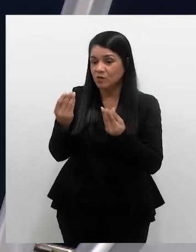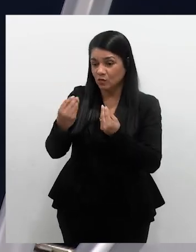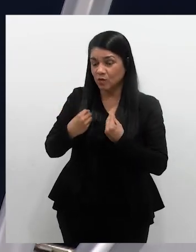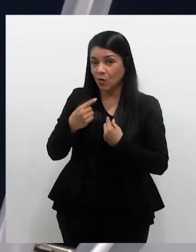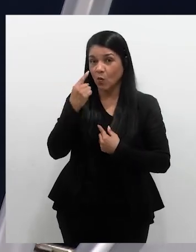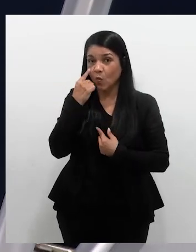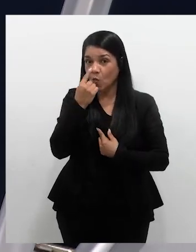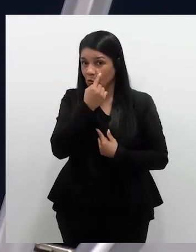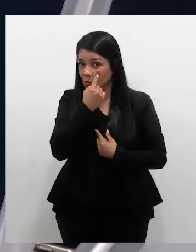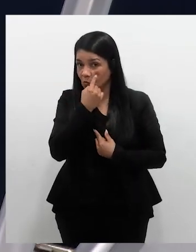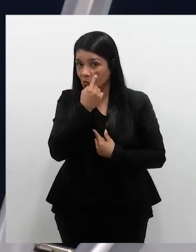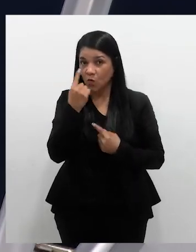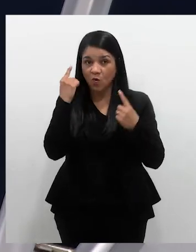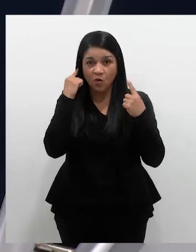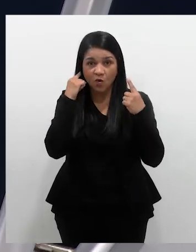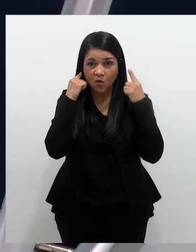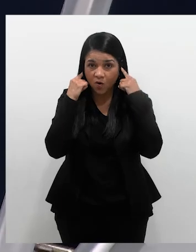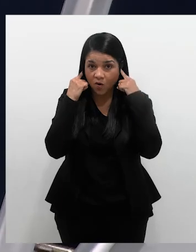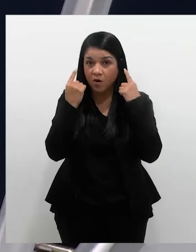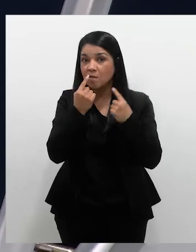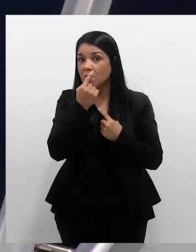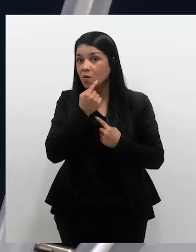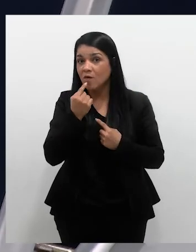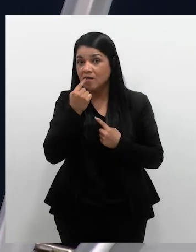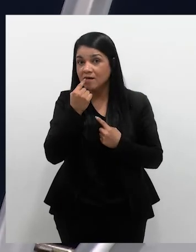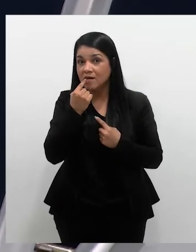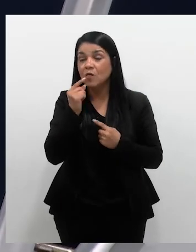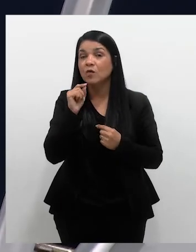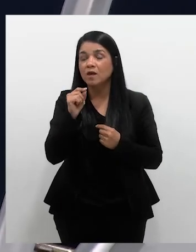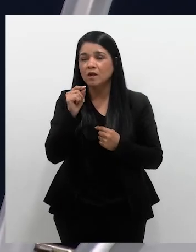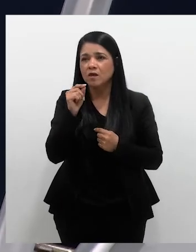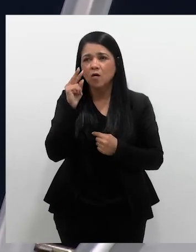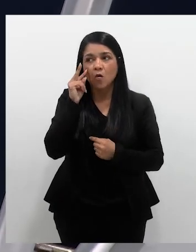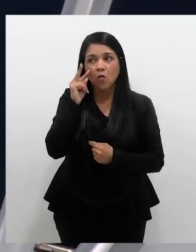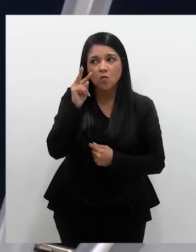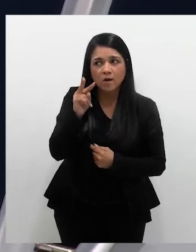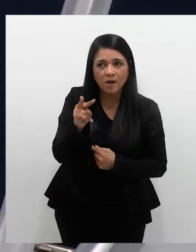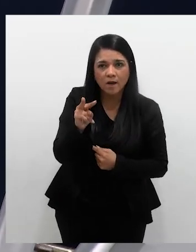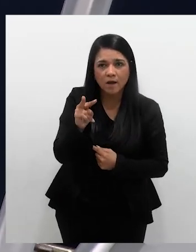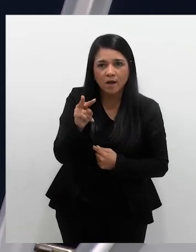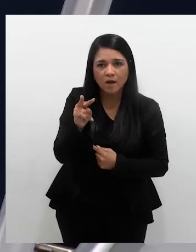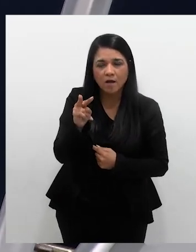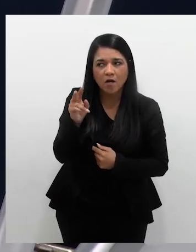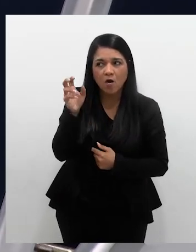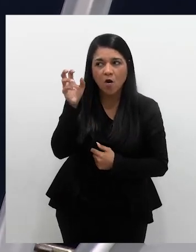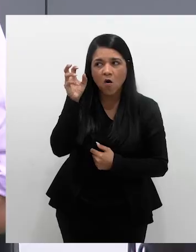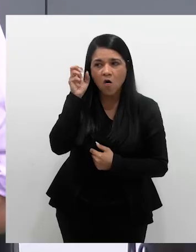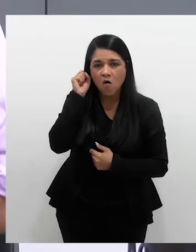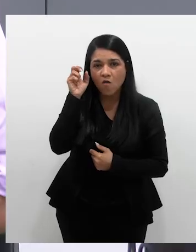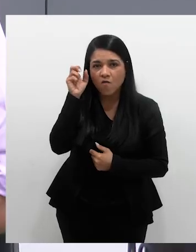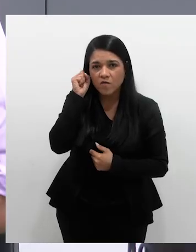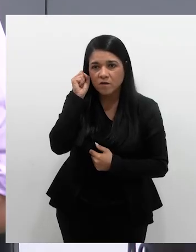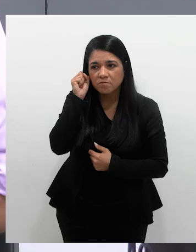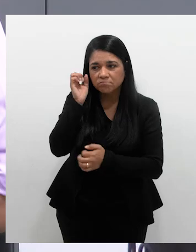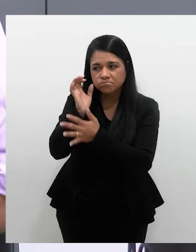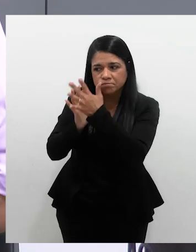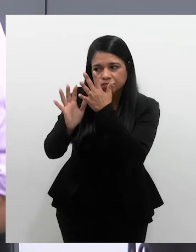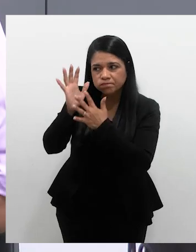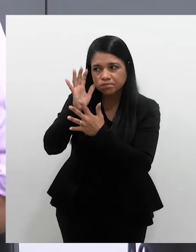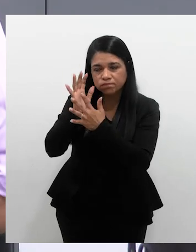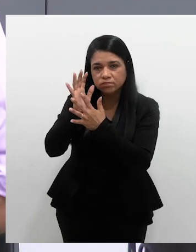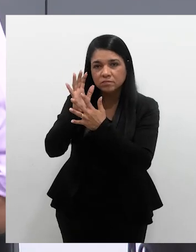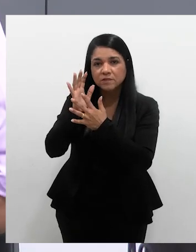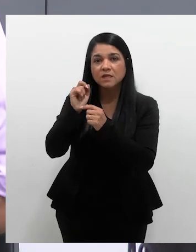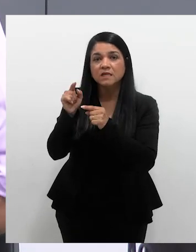deu 2 olhos, 2 ouvidos e uma boca. É pra gente olhar mais, ouvir mais e